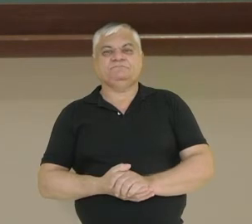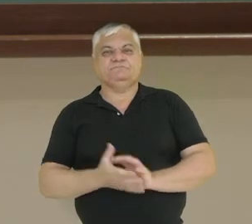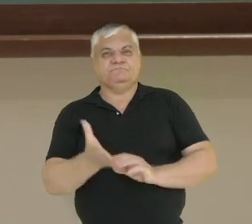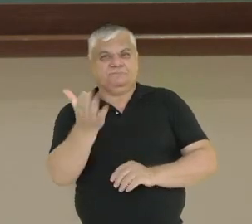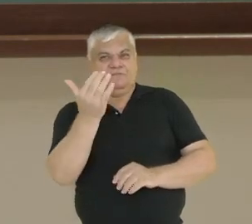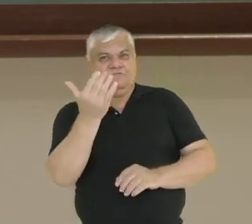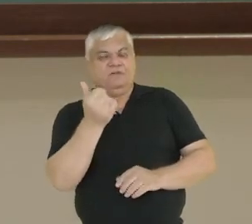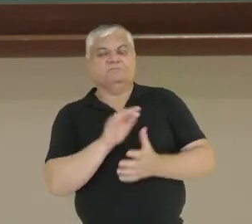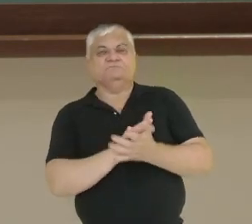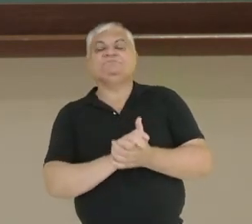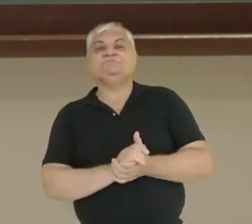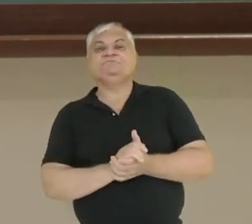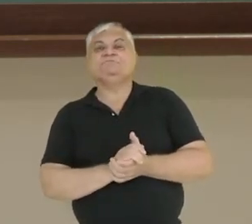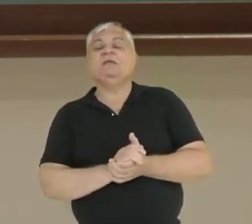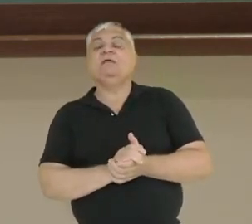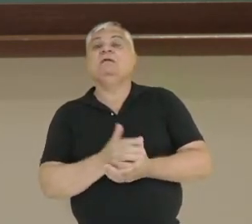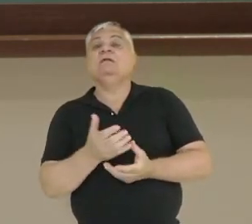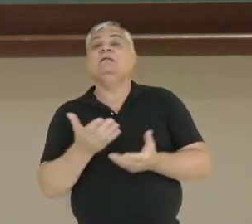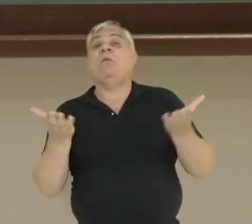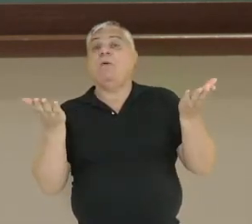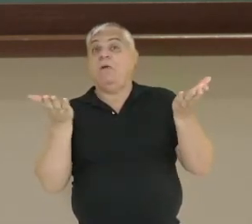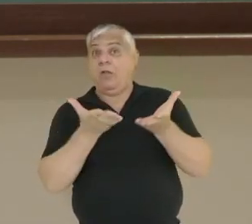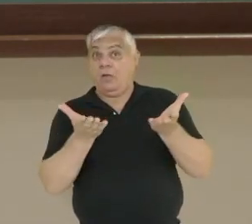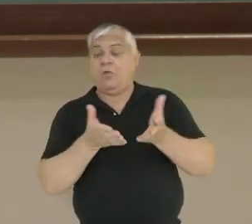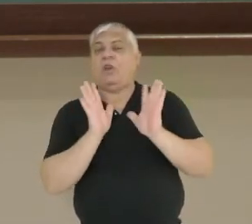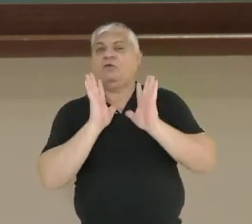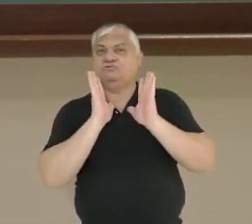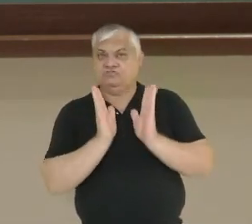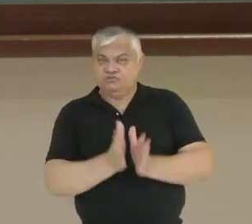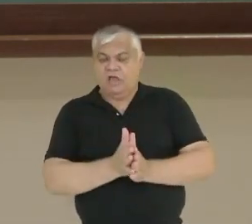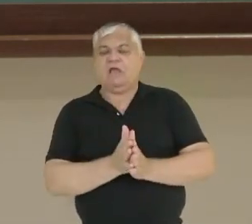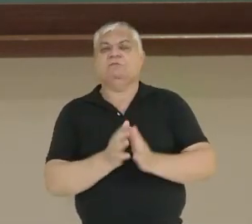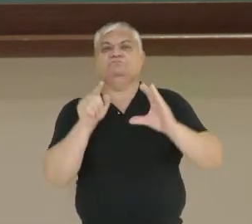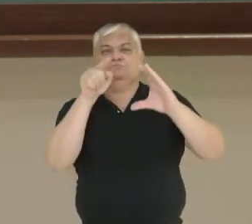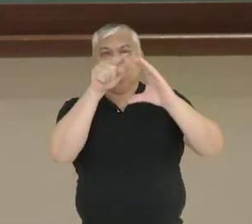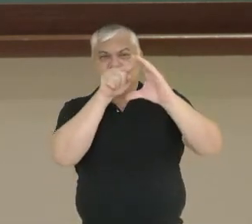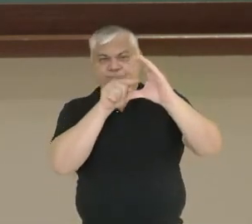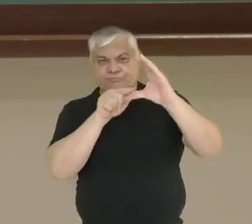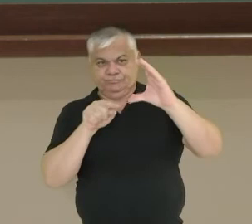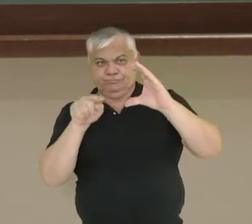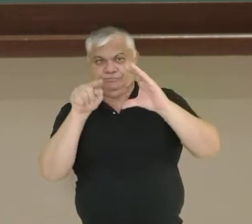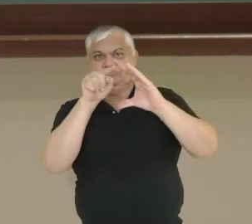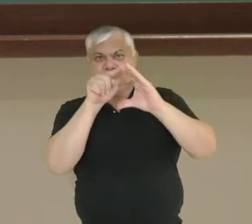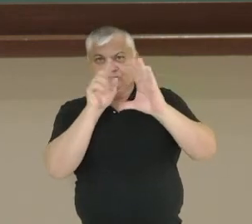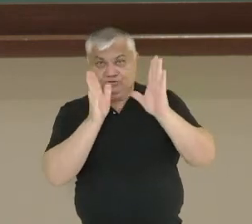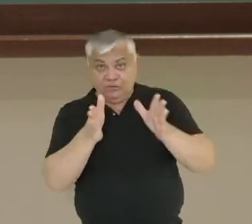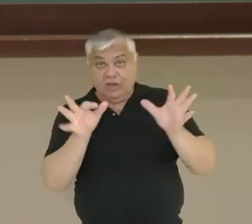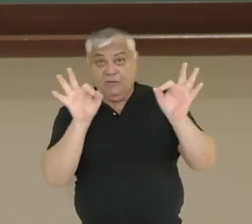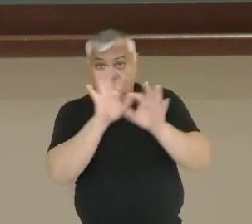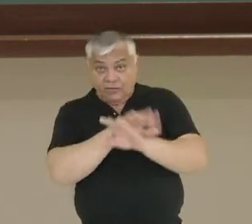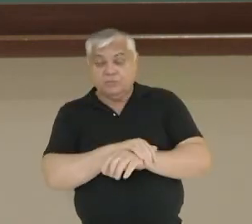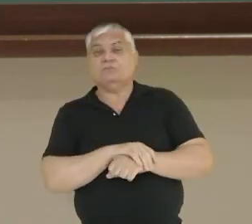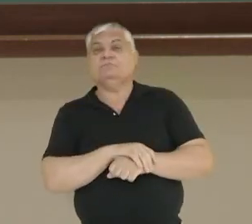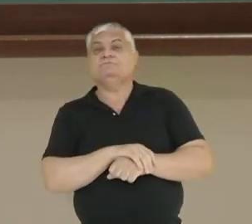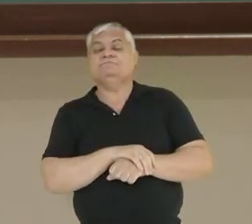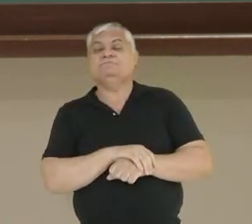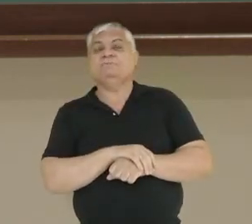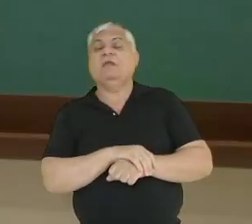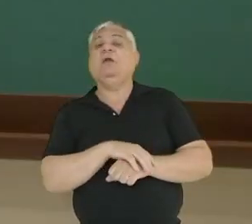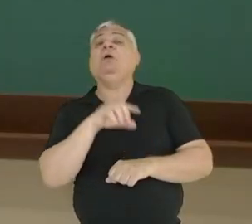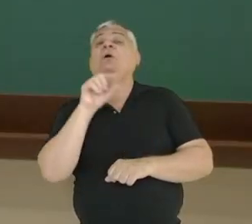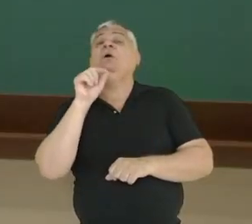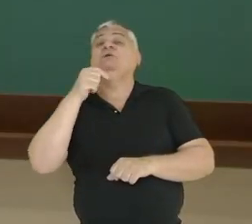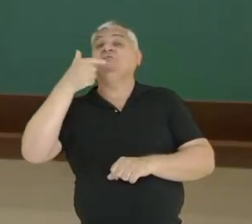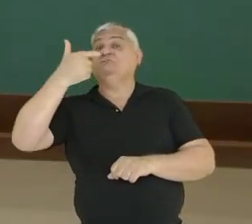Vamos lá, pessoal. Então, agora que vocês já construíram a circunferência, o próximo passo